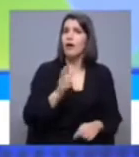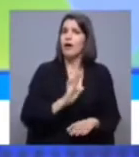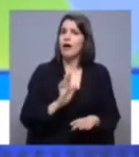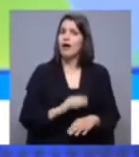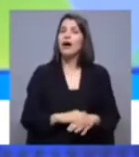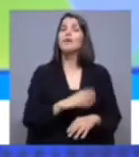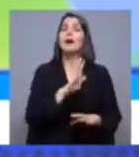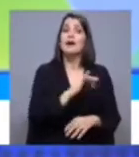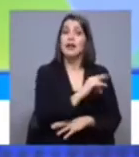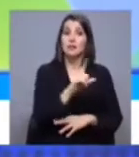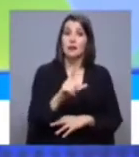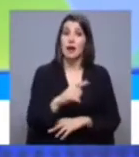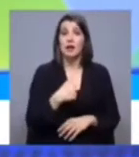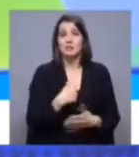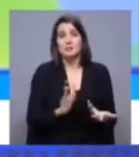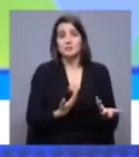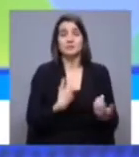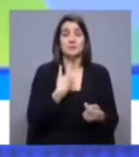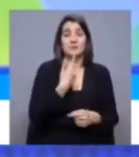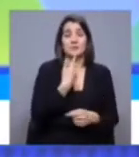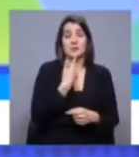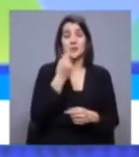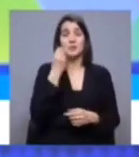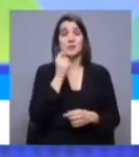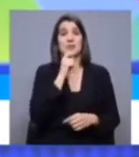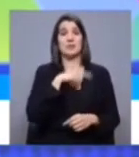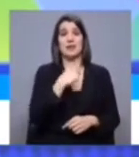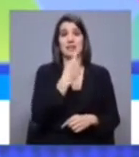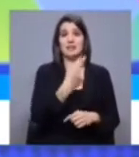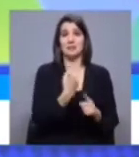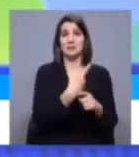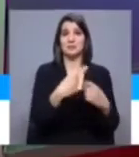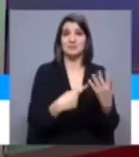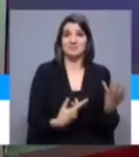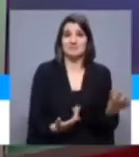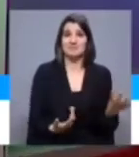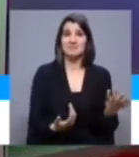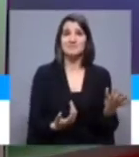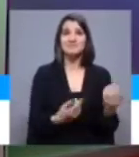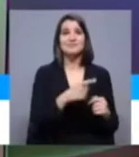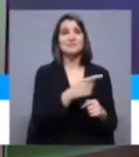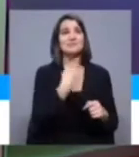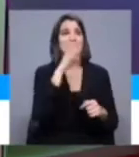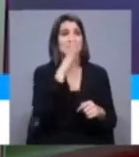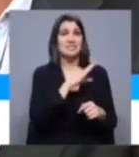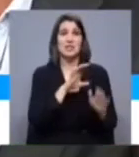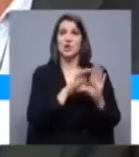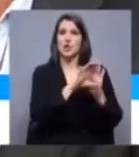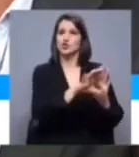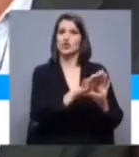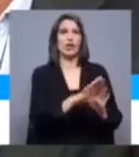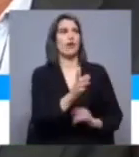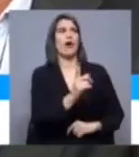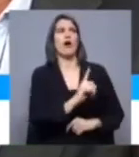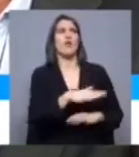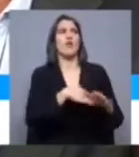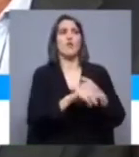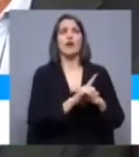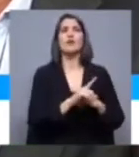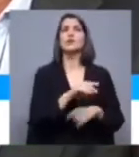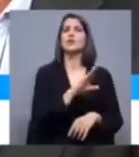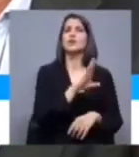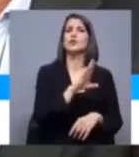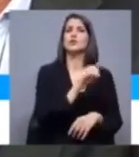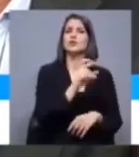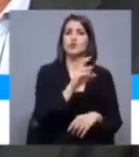a Iniciativa Liberal custa-me um pouco perceber como é que é capaz de dizer o que diz, que sem que o Chega nunca o fará, quando o João Coutinho de